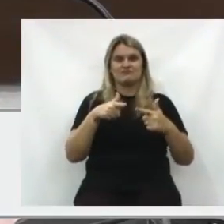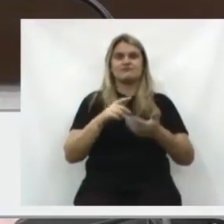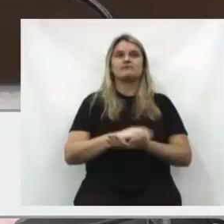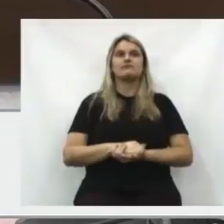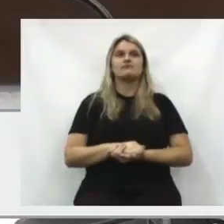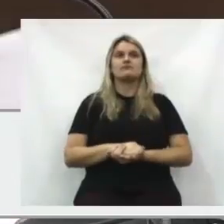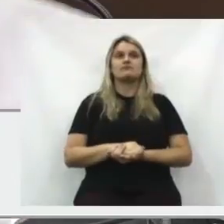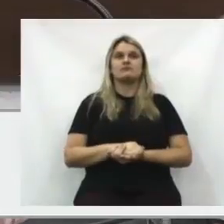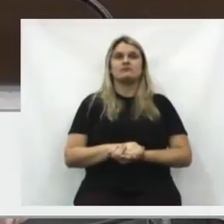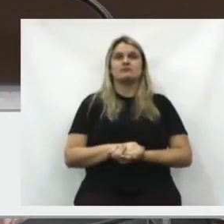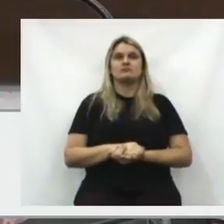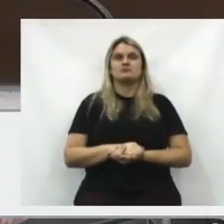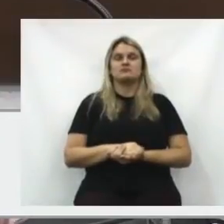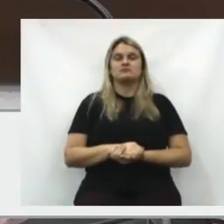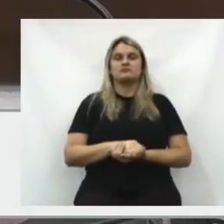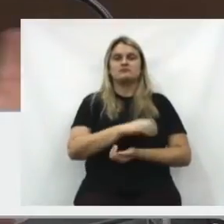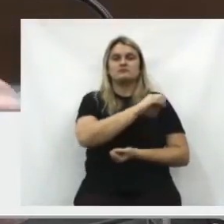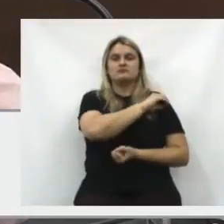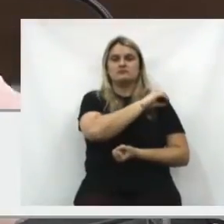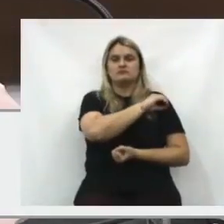em seus terrenos.